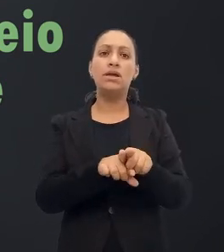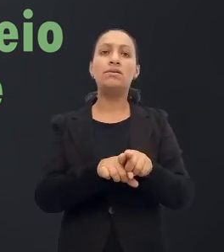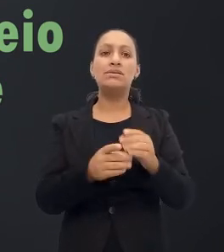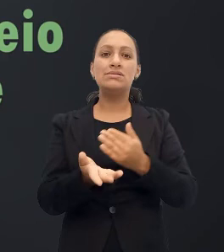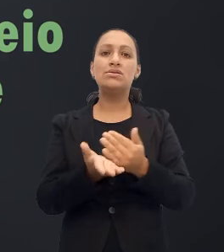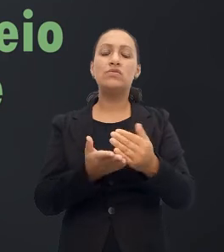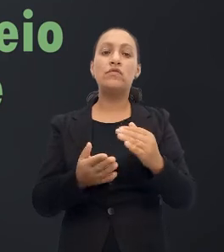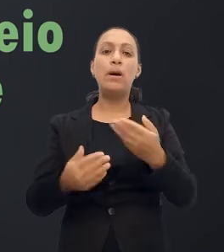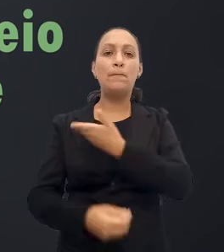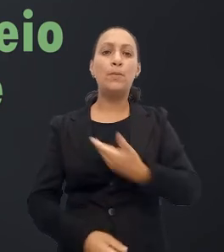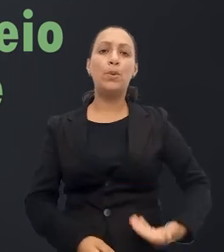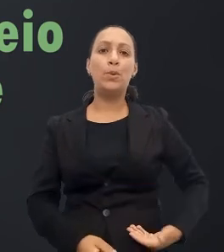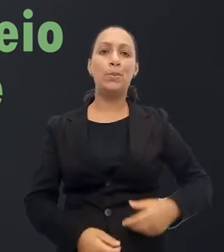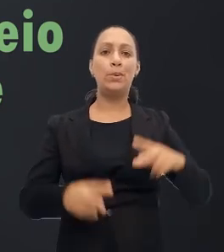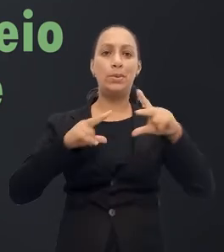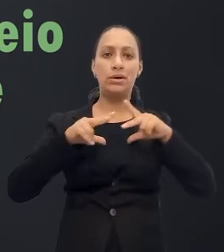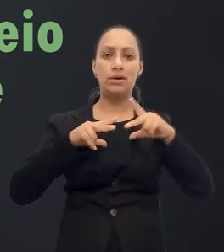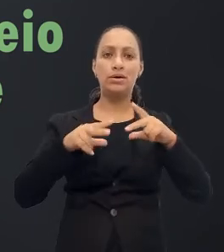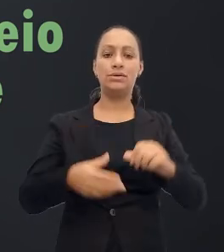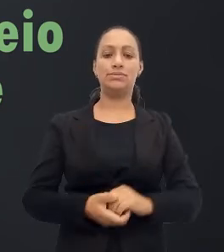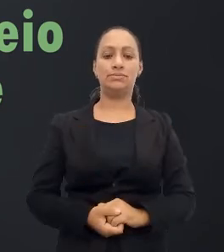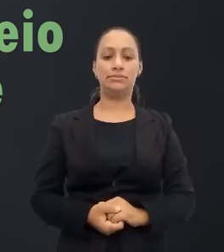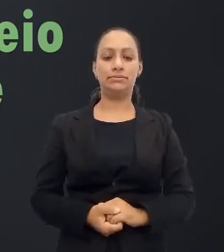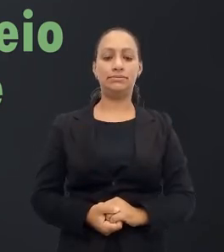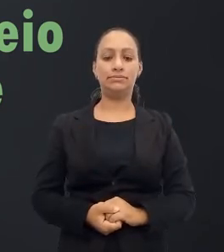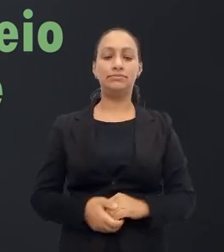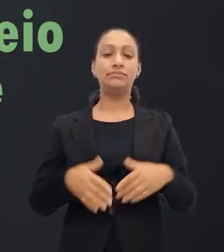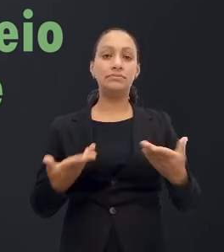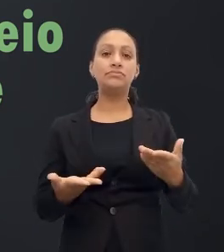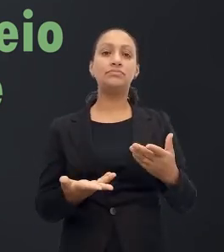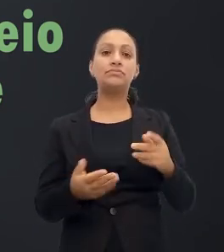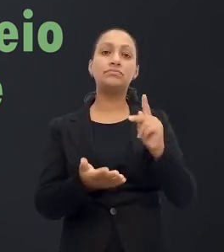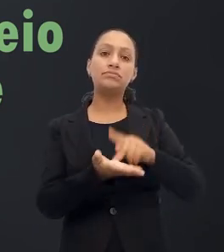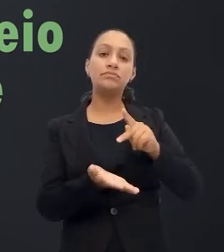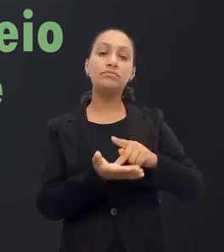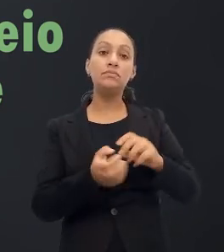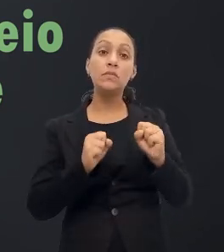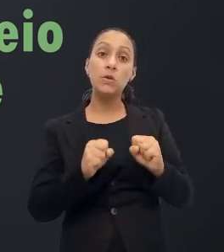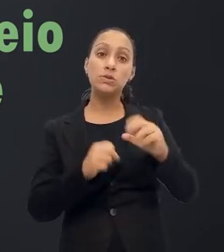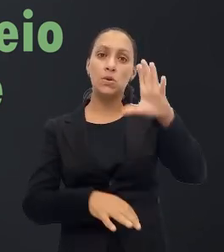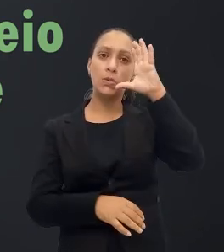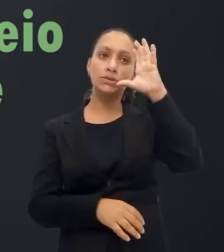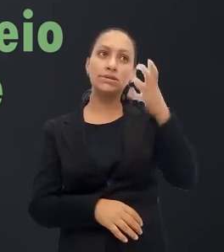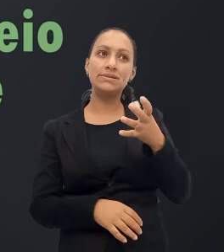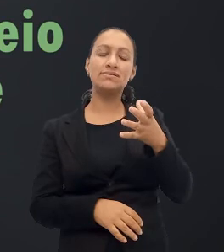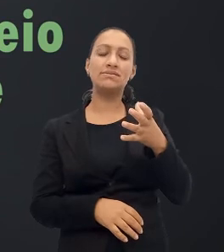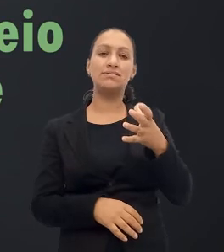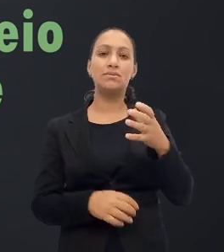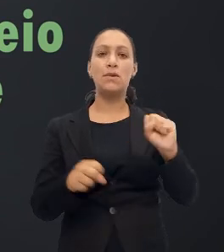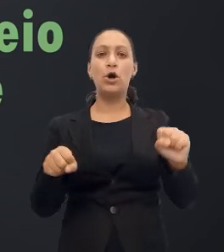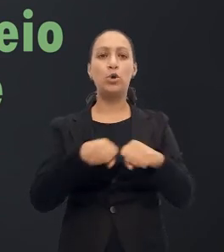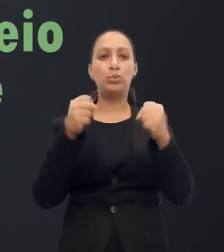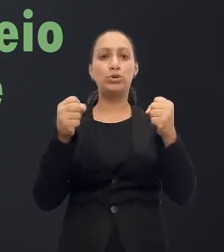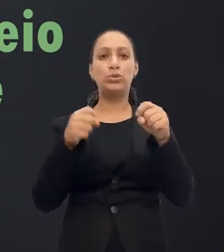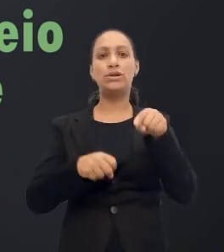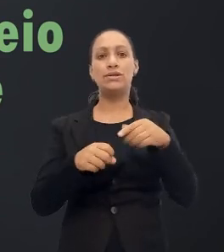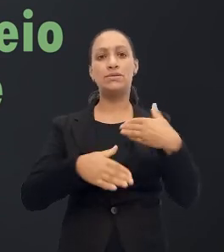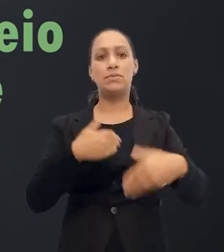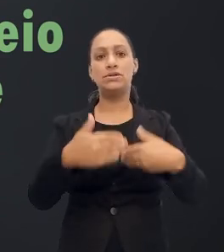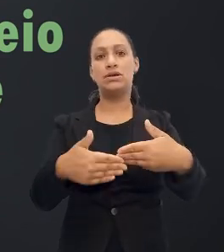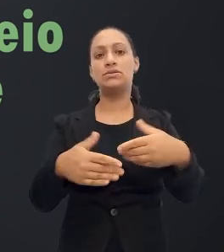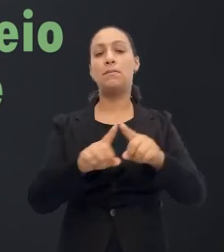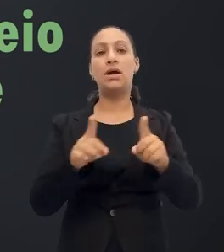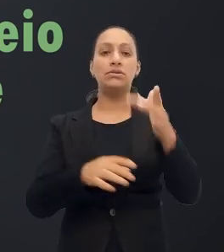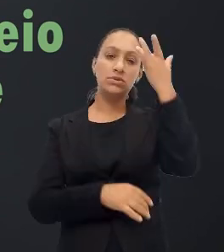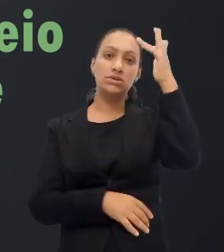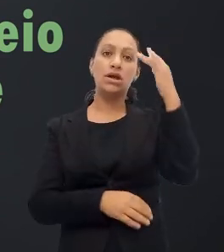privada. Então, de fato, poderia acontecer uma ruptura aí nesse processo. Nós não sabemos qual